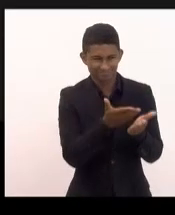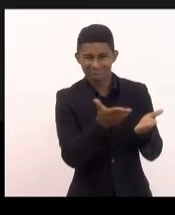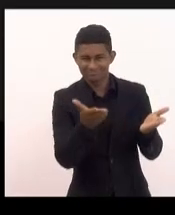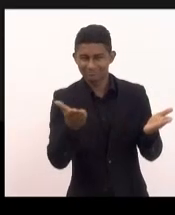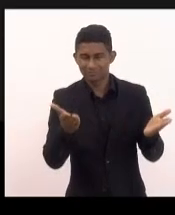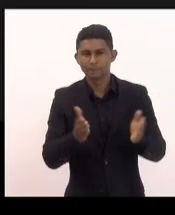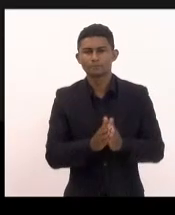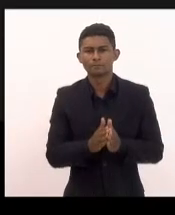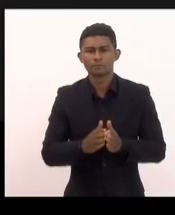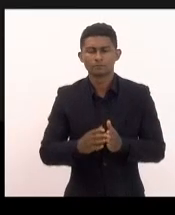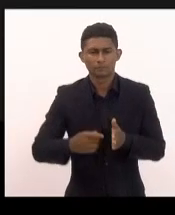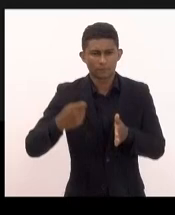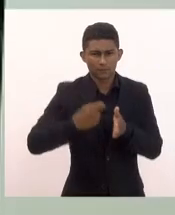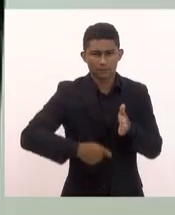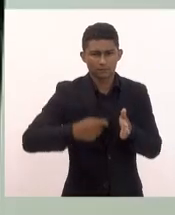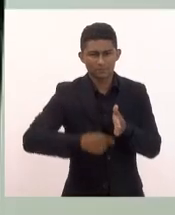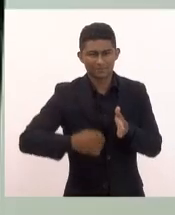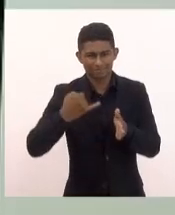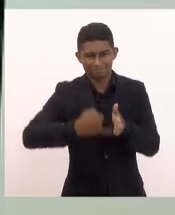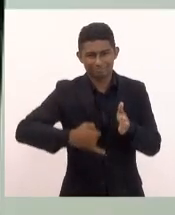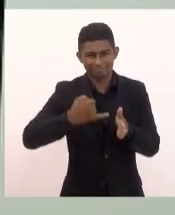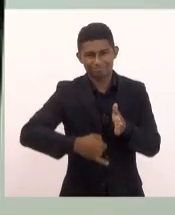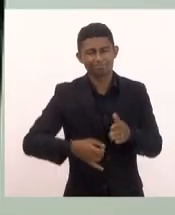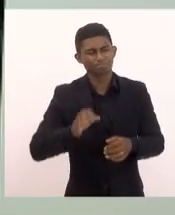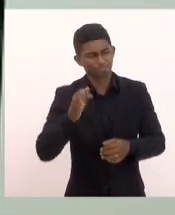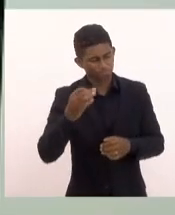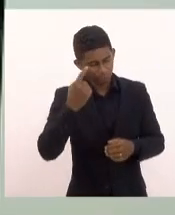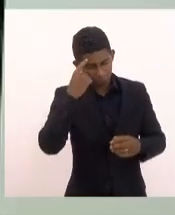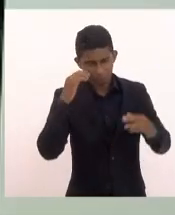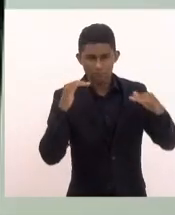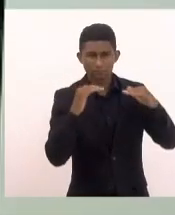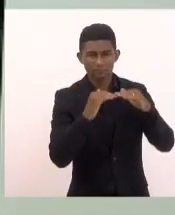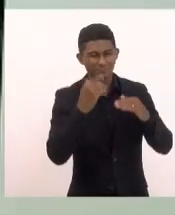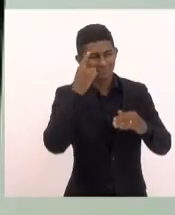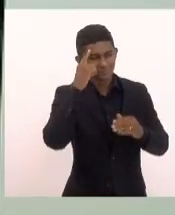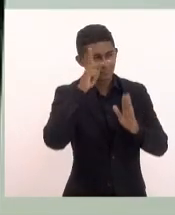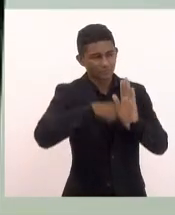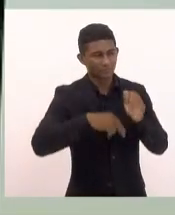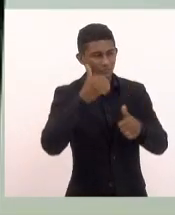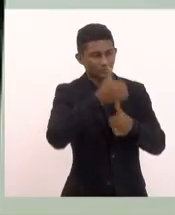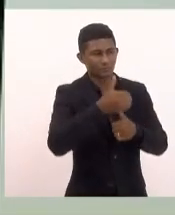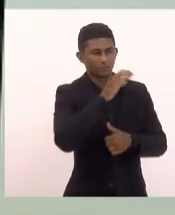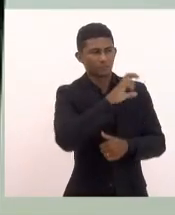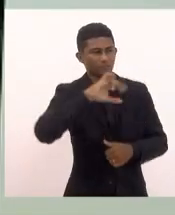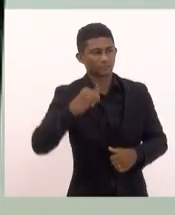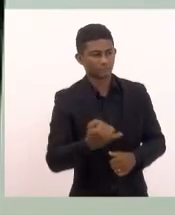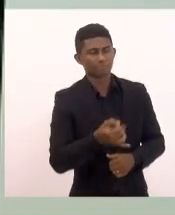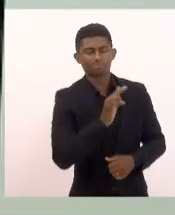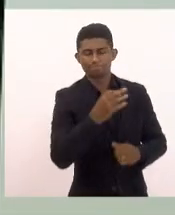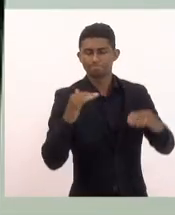imposto parecer é favorável com o substitutivo da CCJ.